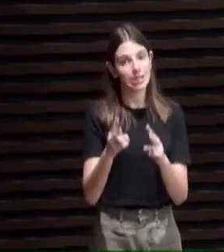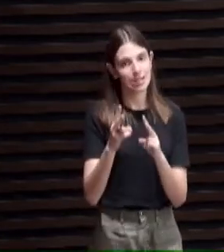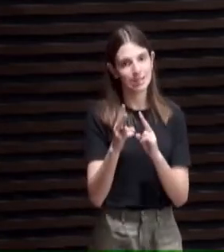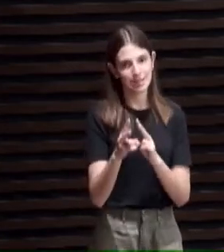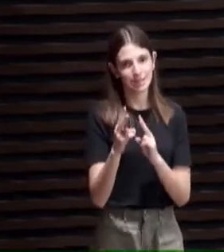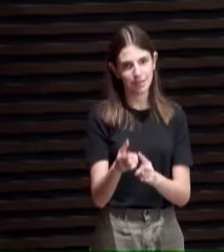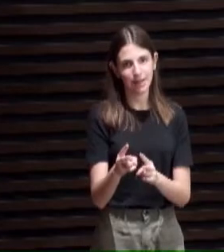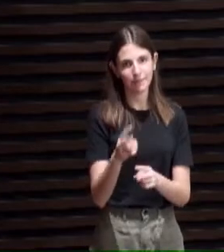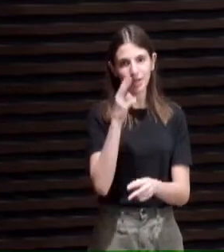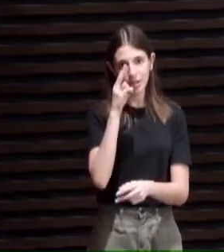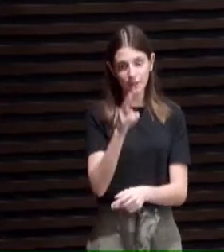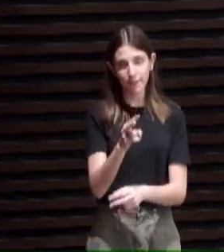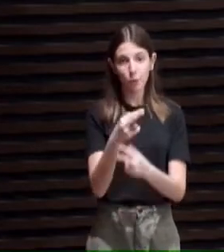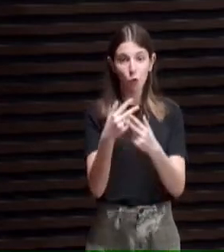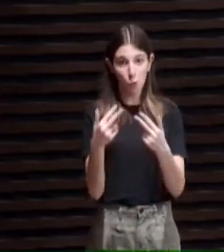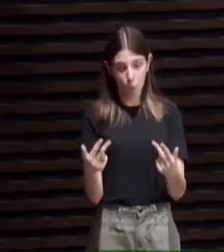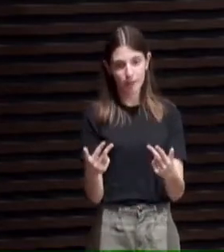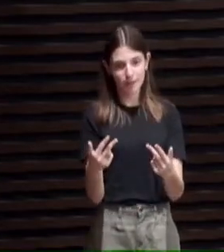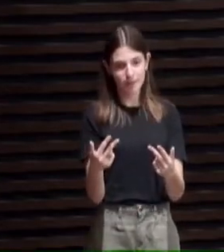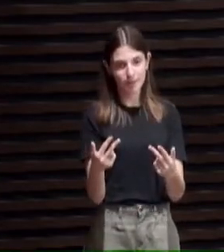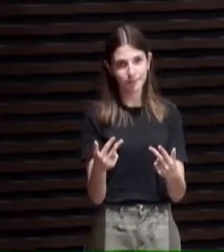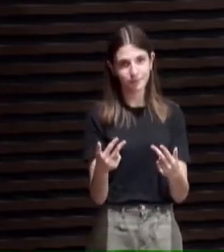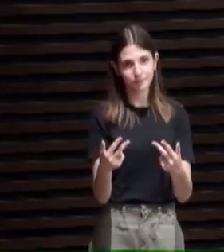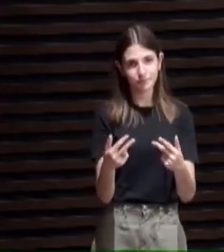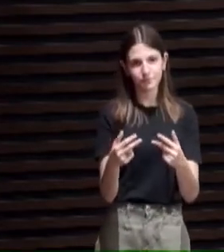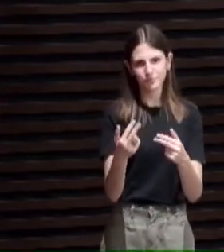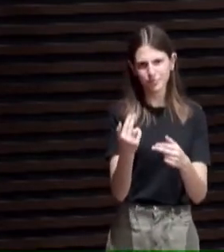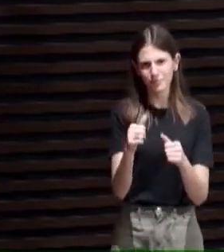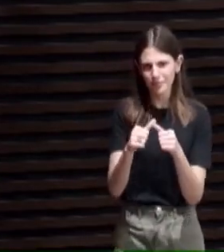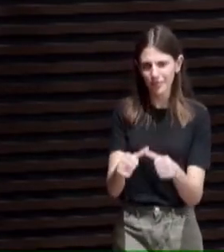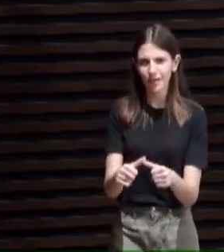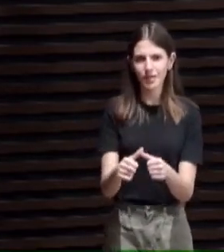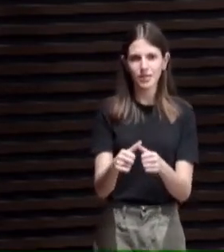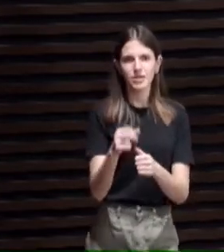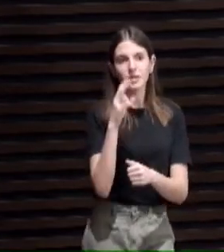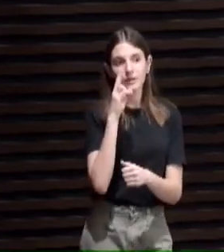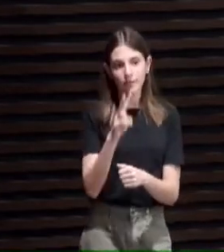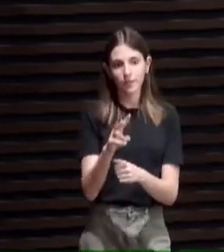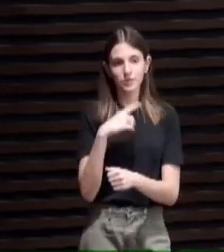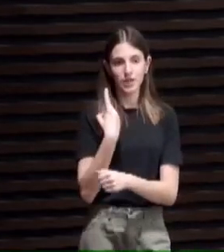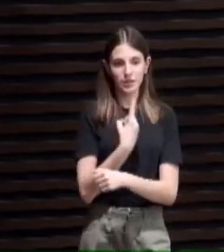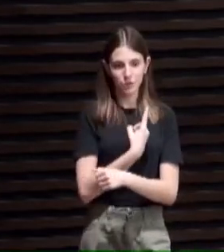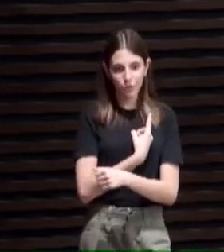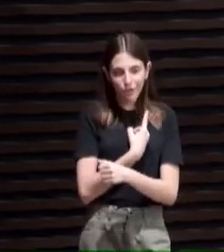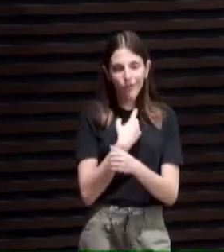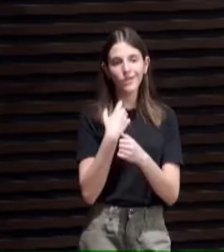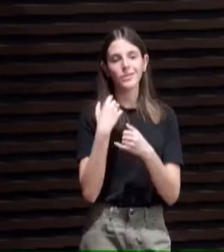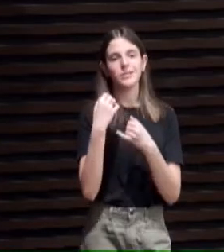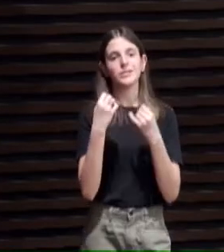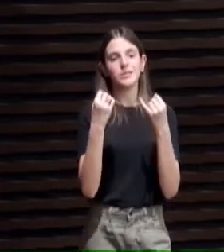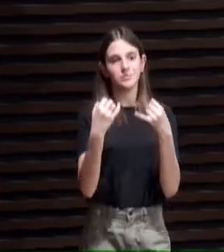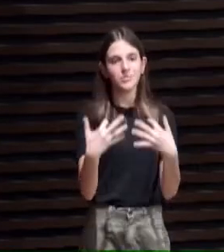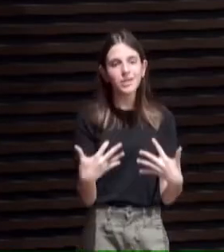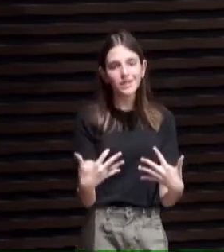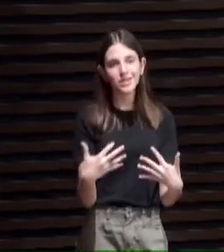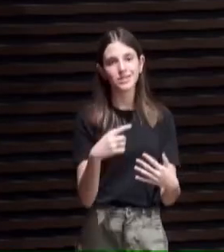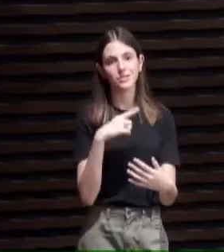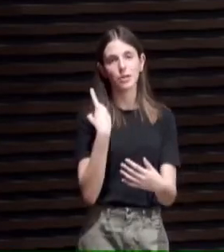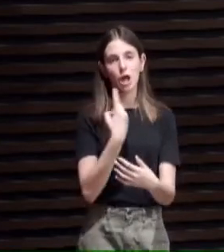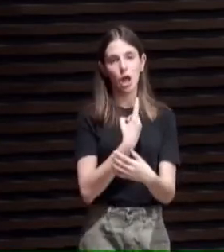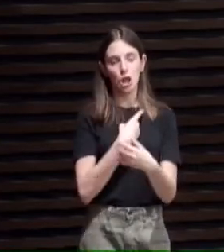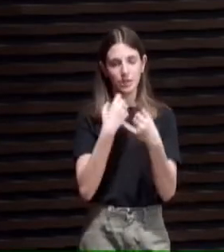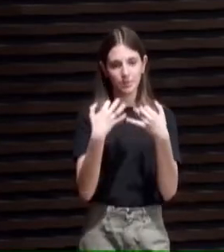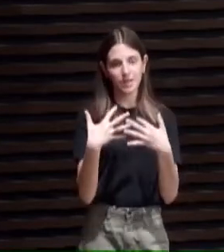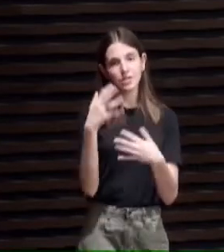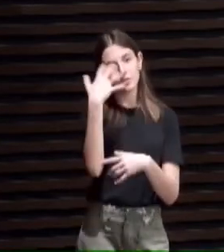ação como essa, que coloca em xeque as nossas explicações da responsabilidade, da soberania de Deus,